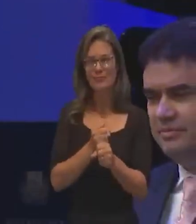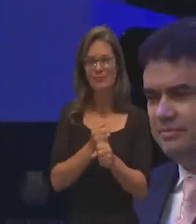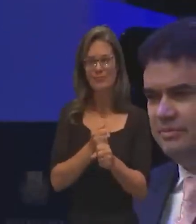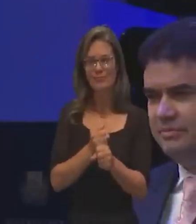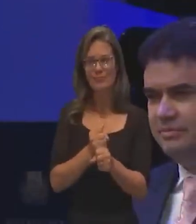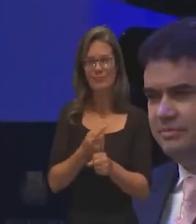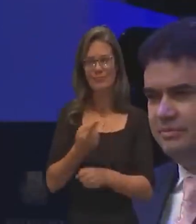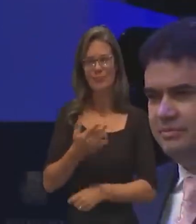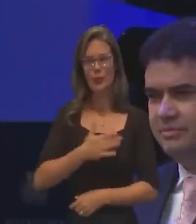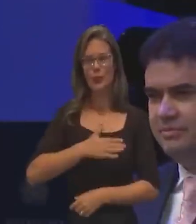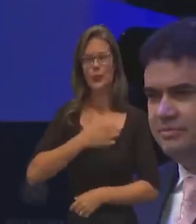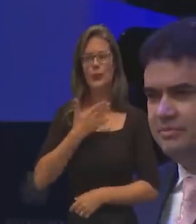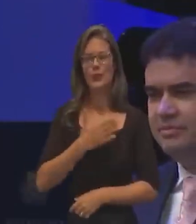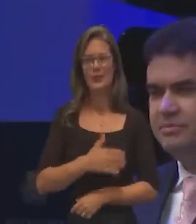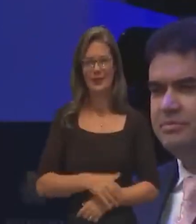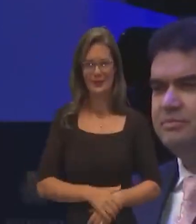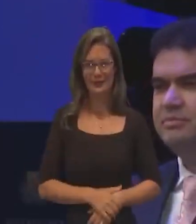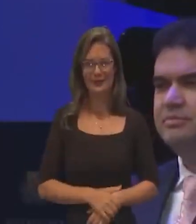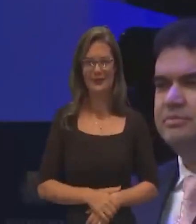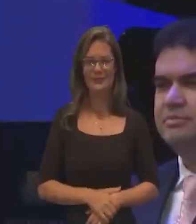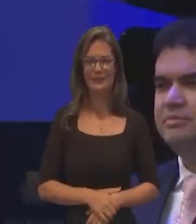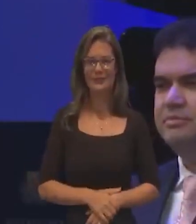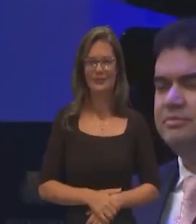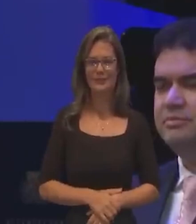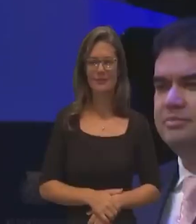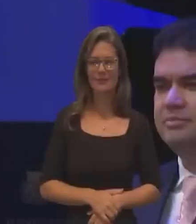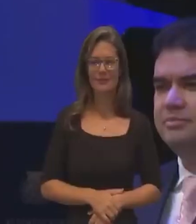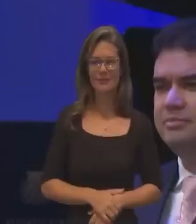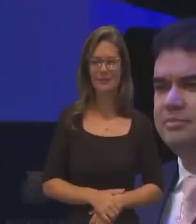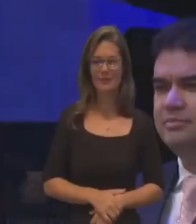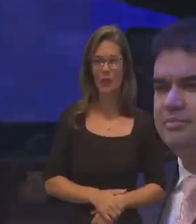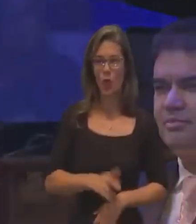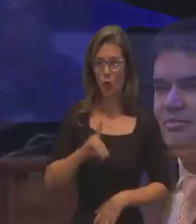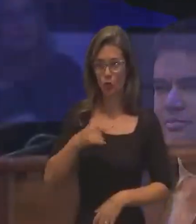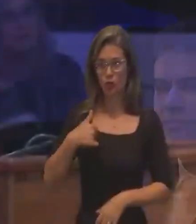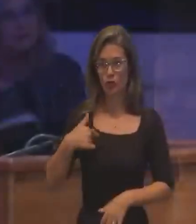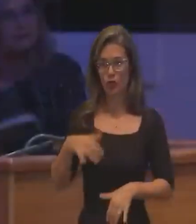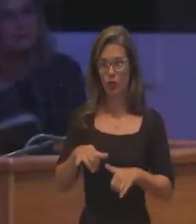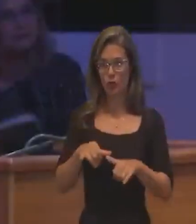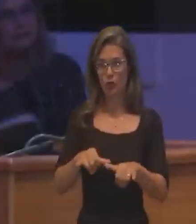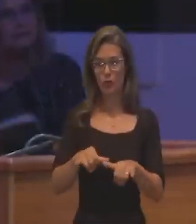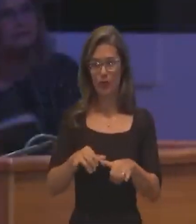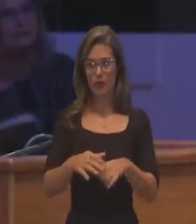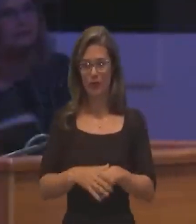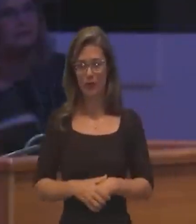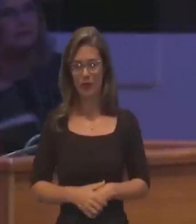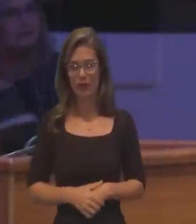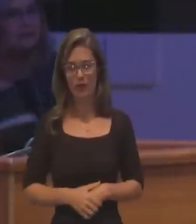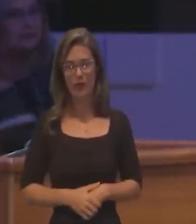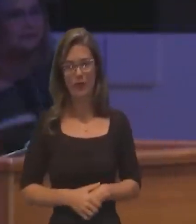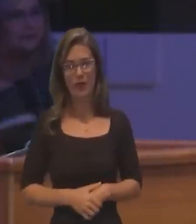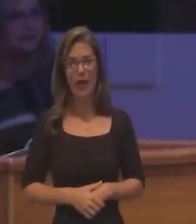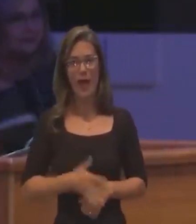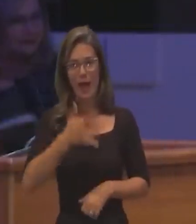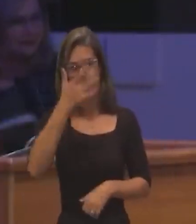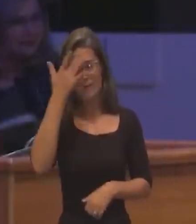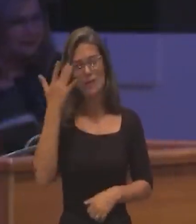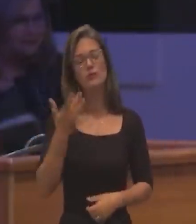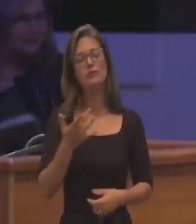Certa vez eu estava atrás de uma pessoa que perguntou para o caixa assim: você tem certeza que ficou tudo isso?